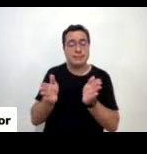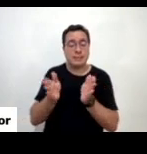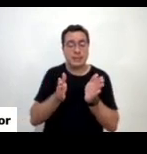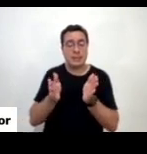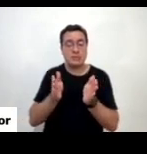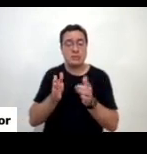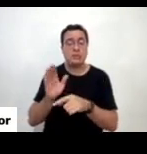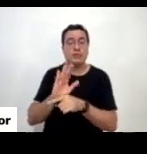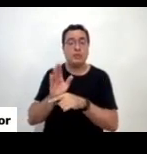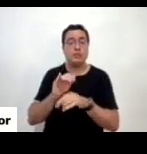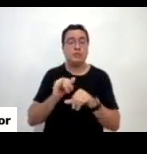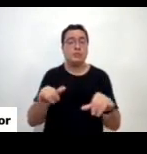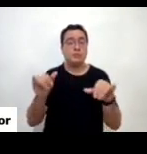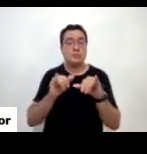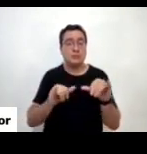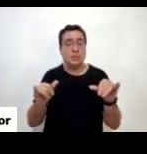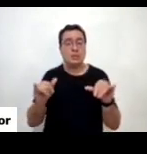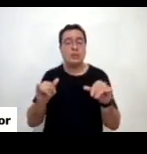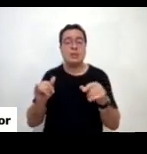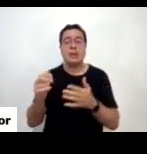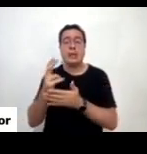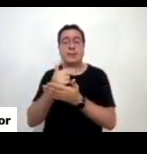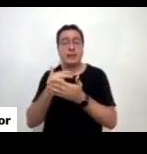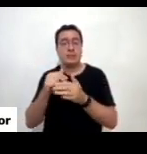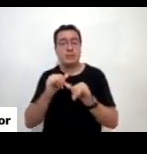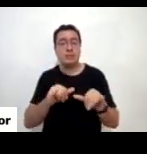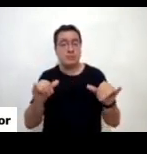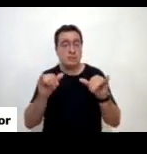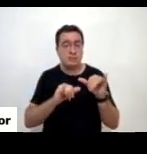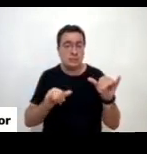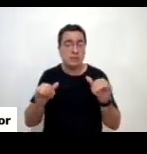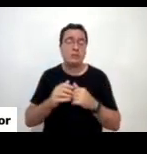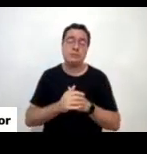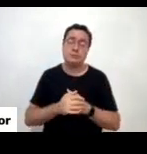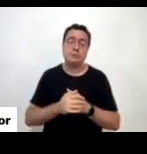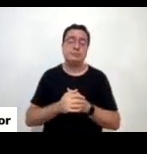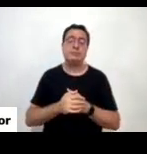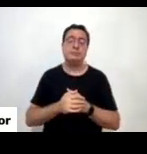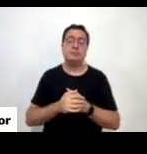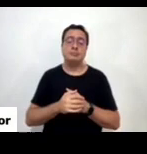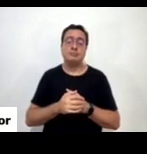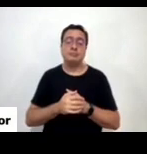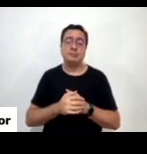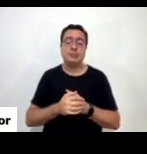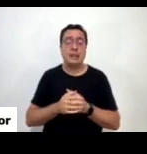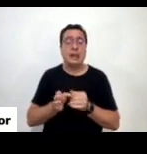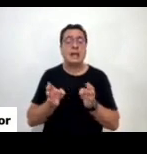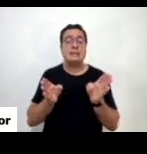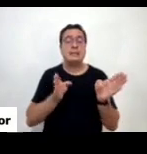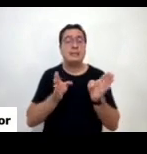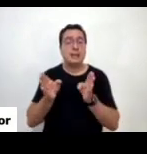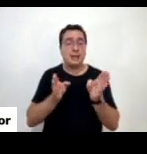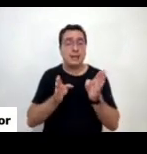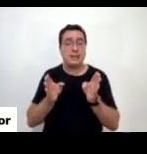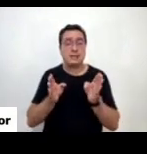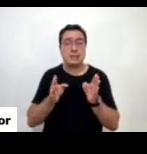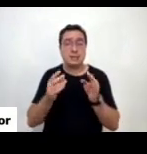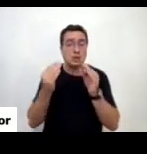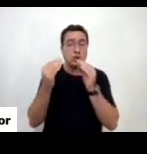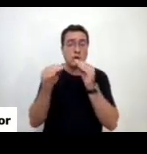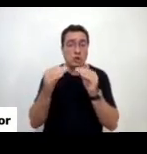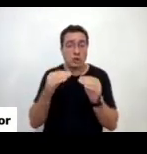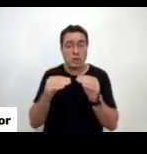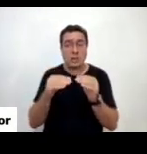vídeo de divulgação, acessibilidade na imagem da divulgação, e essa acessibilidade que nós colocamos, nós começamos a